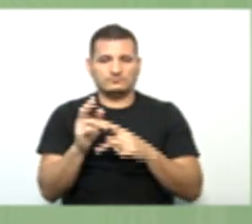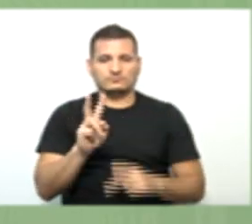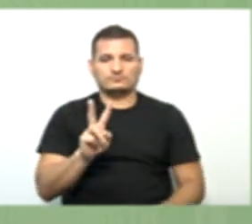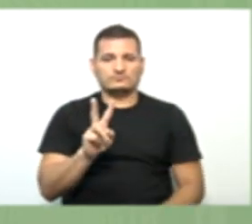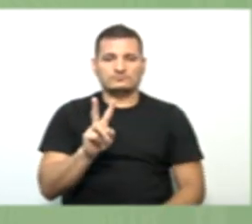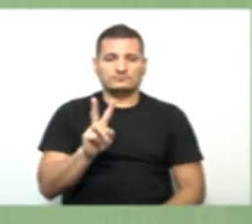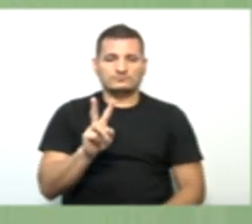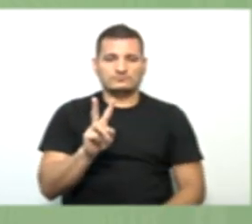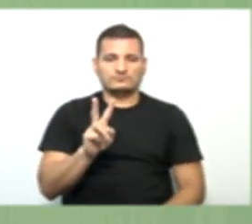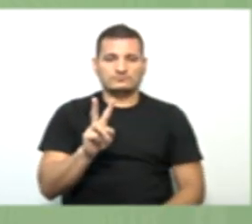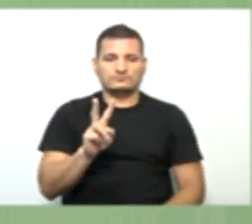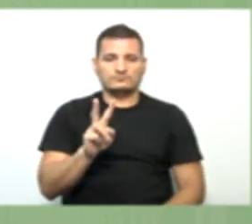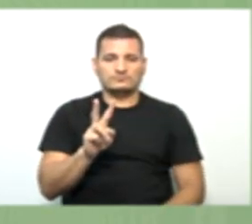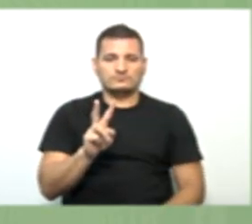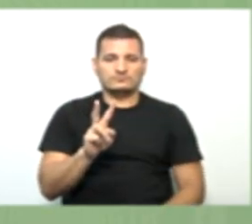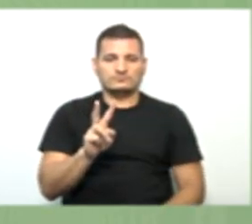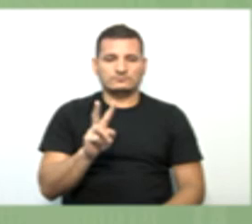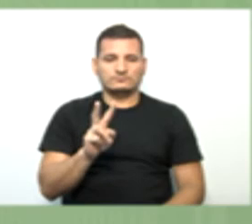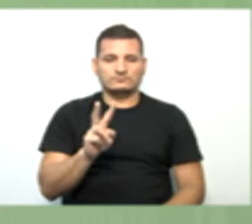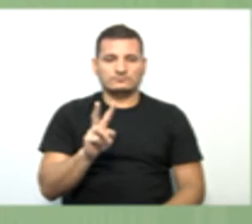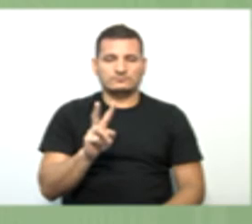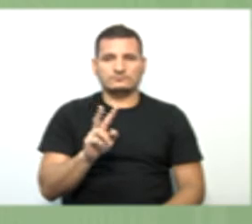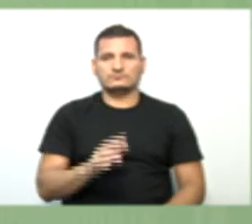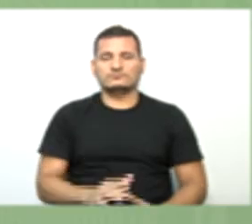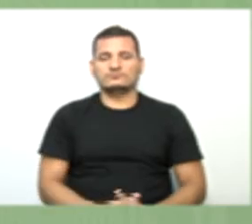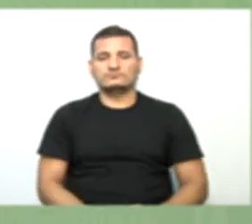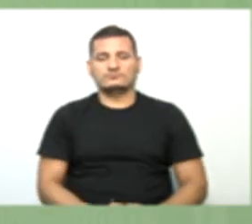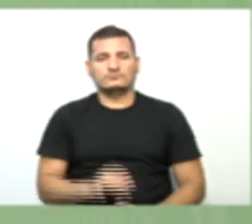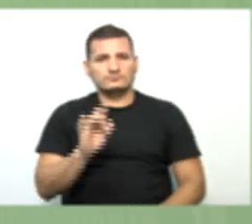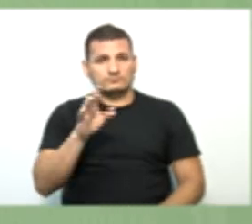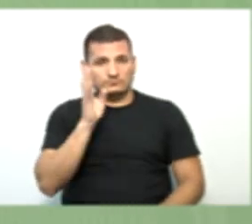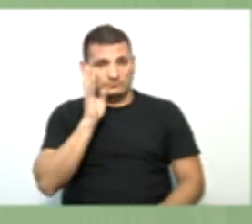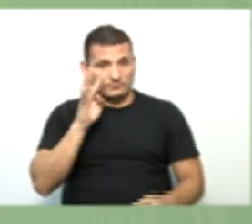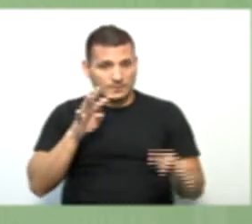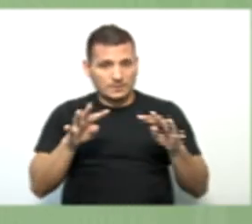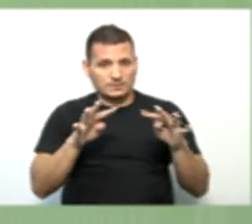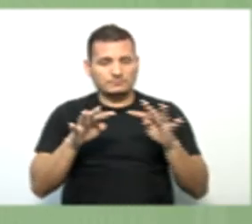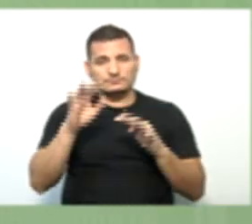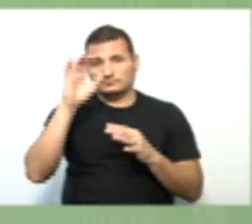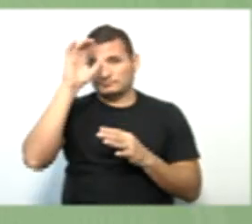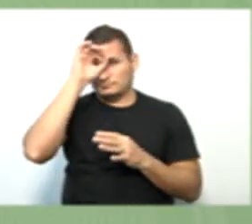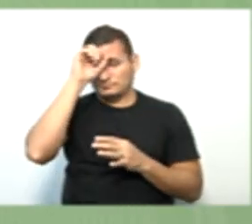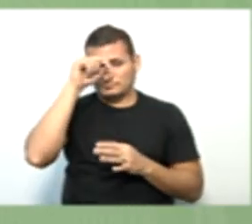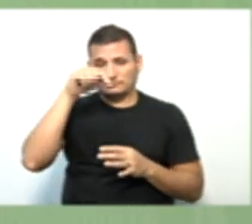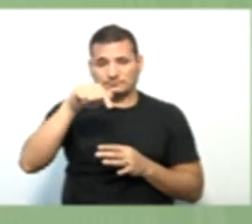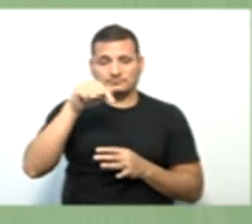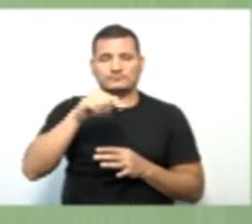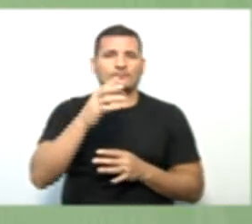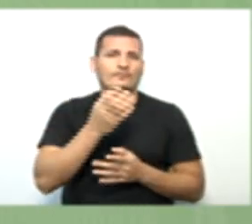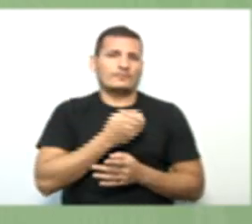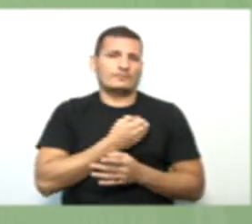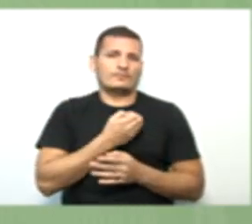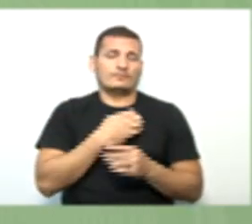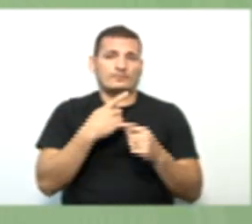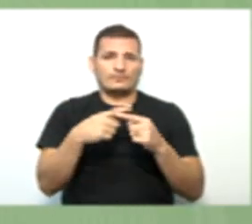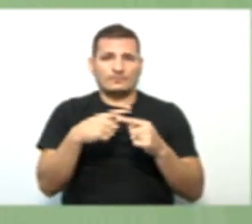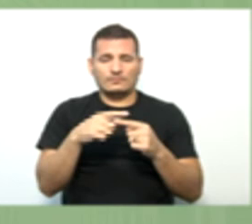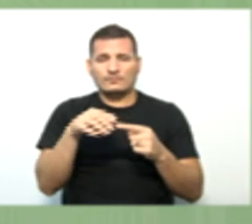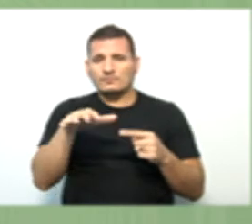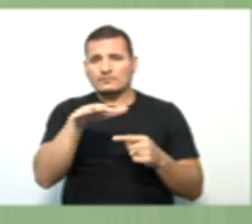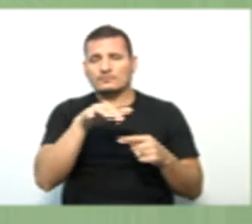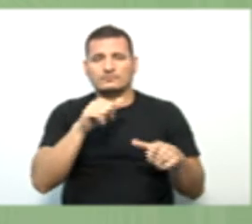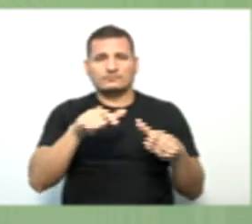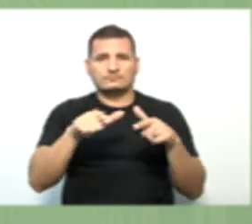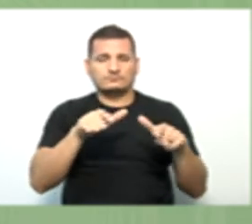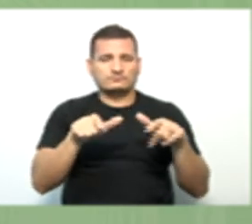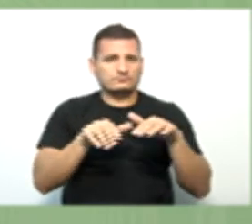Então, basta ter uma atenção e aprender esses operadores aqui, porque quem for trabalhar no mundo da computação,